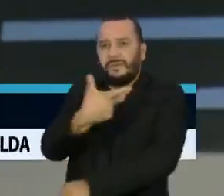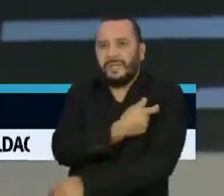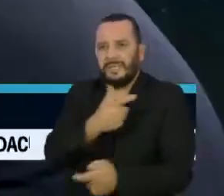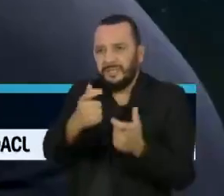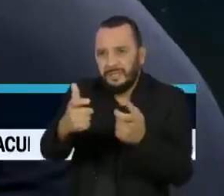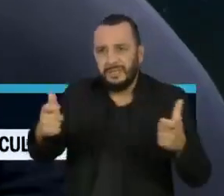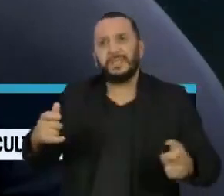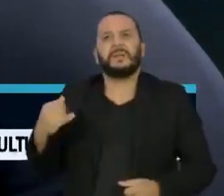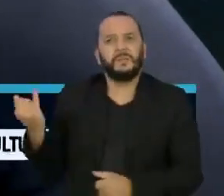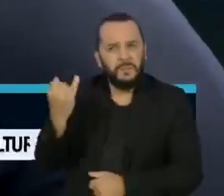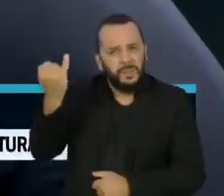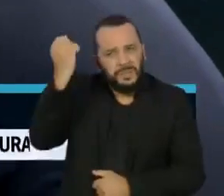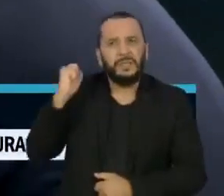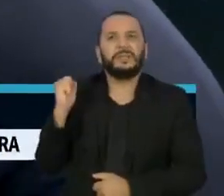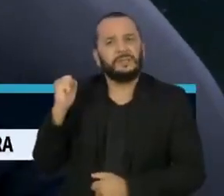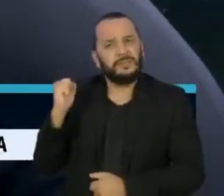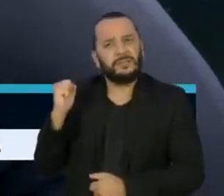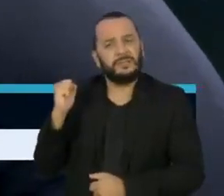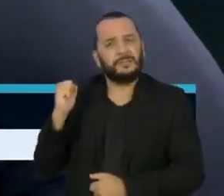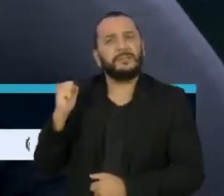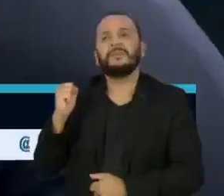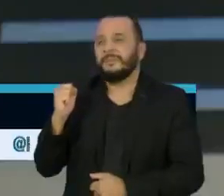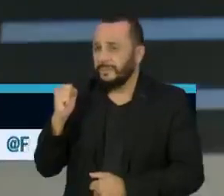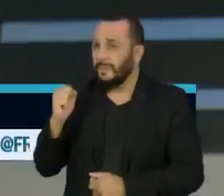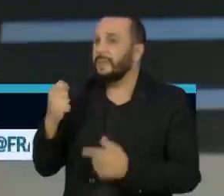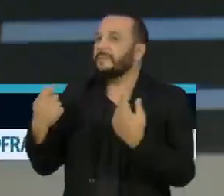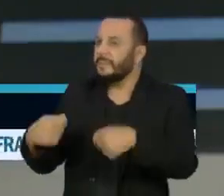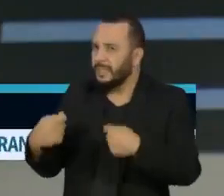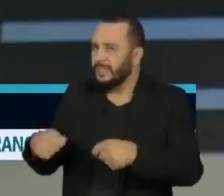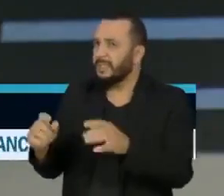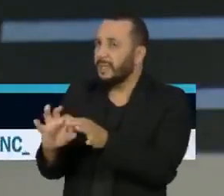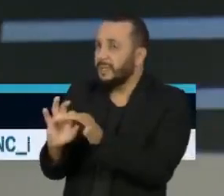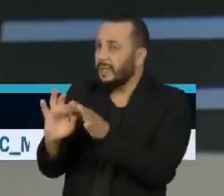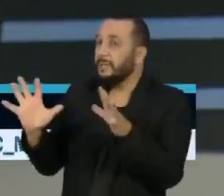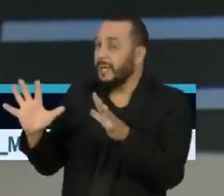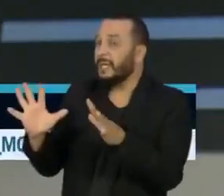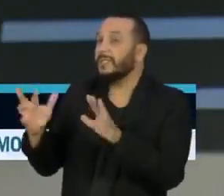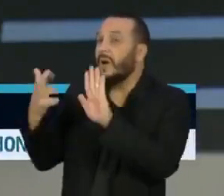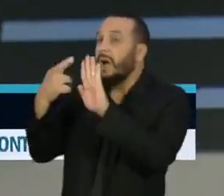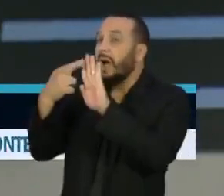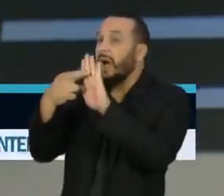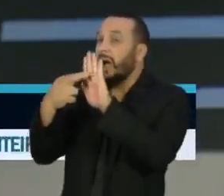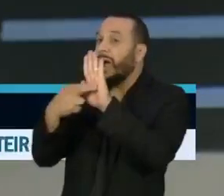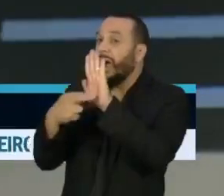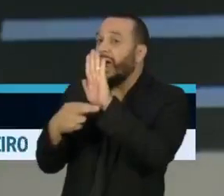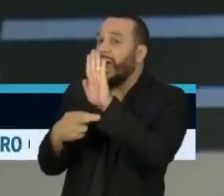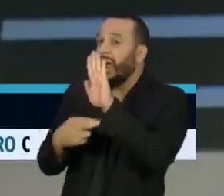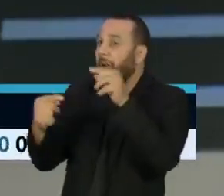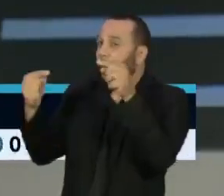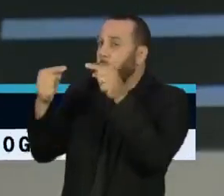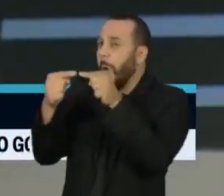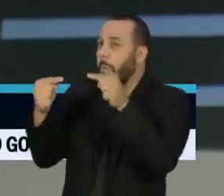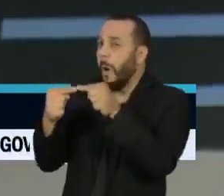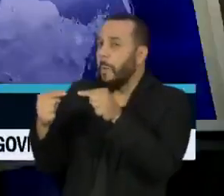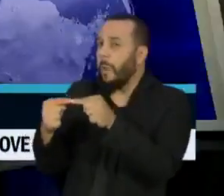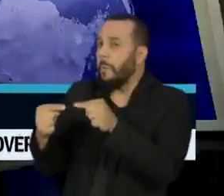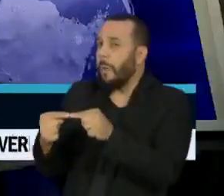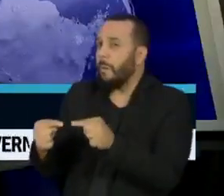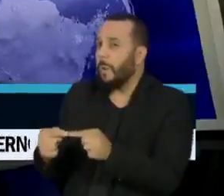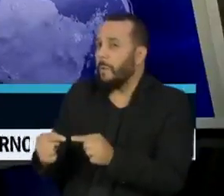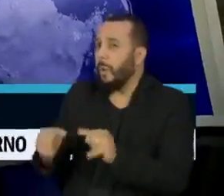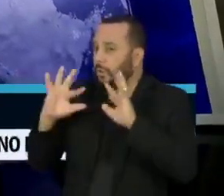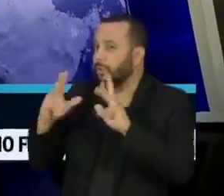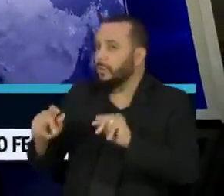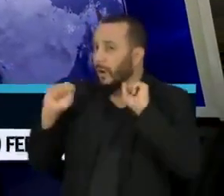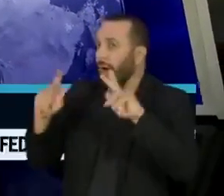dúvida nenhuma, mas é preciso que tenha essa liberação com todas as regras sanitárias em vigor, né? Que as